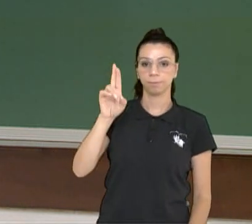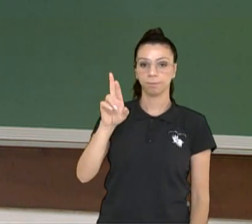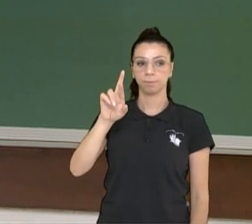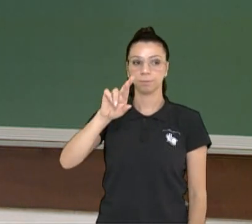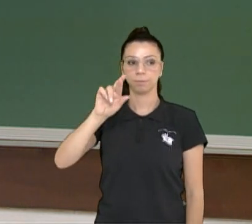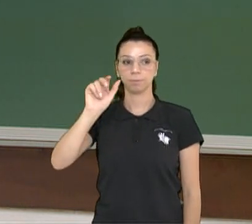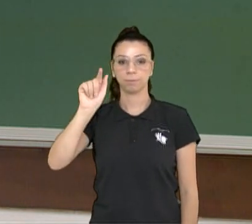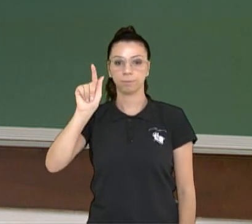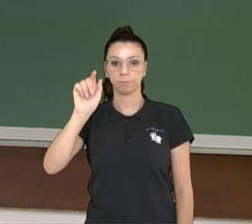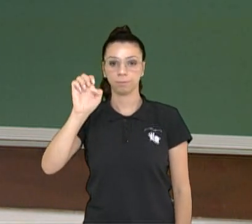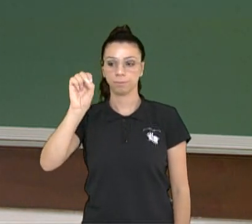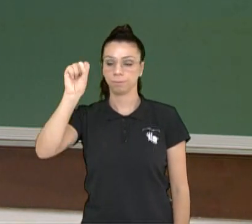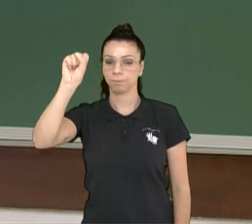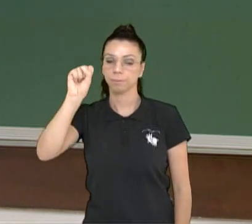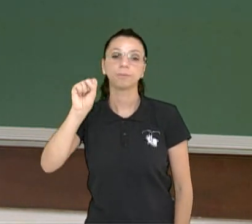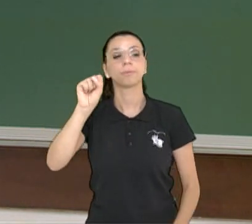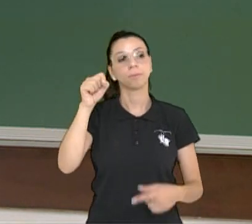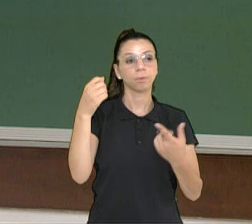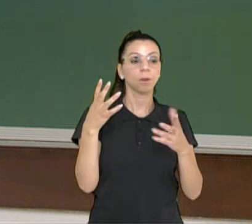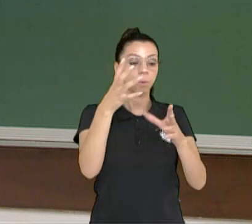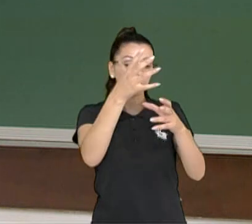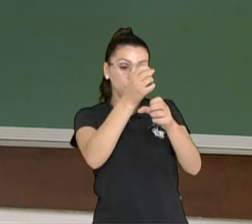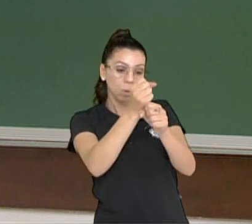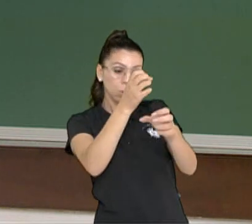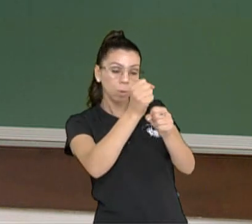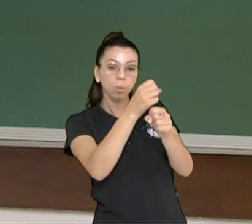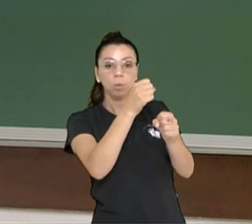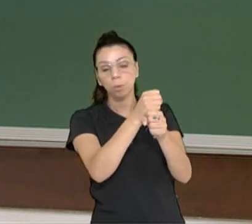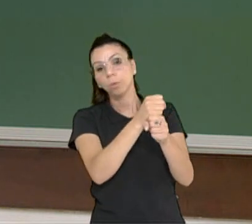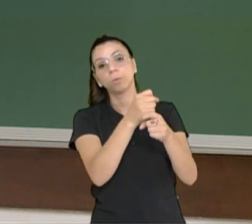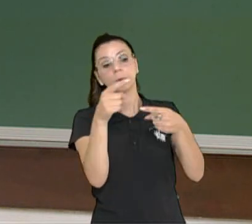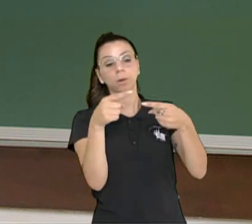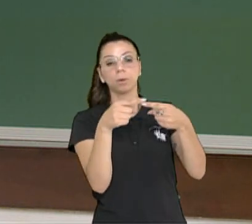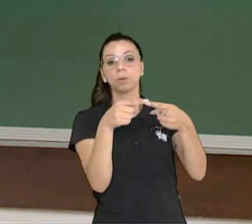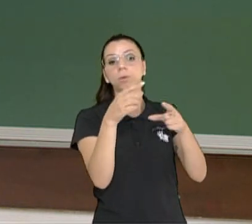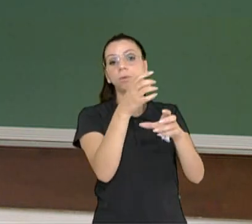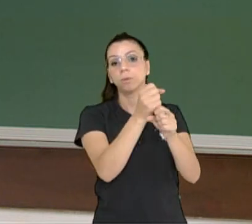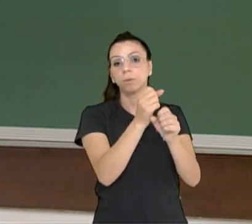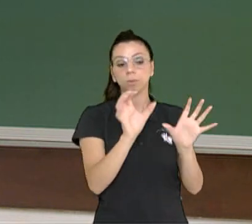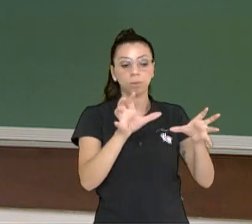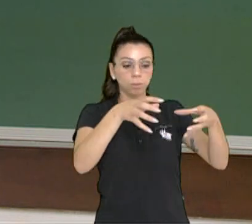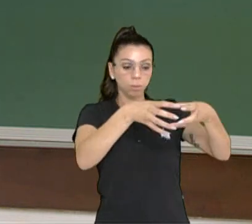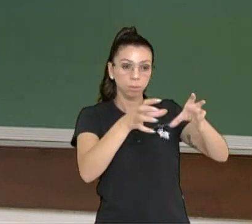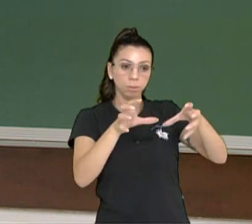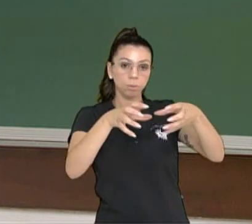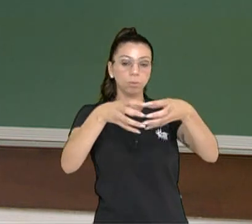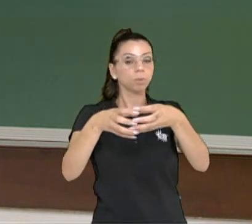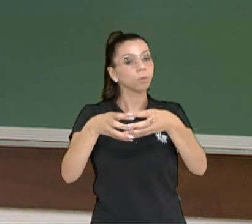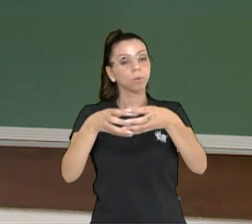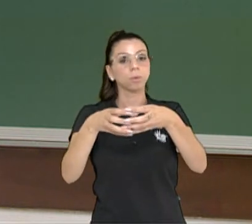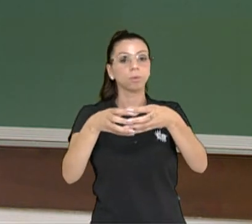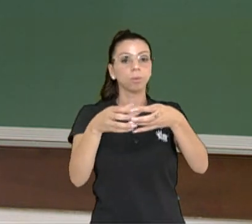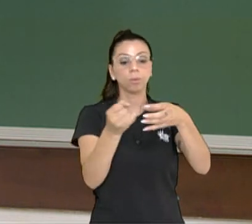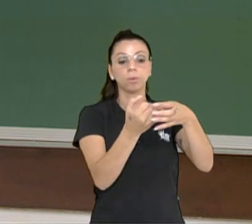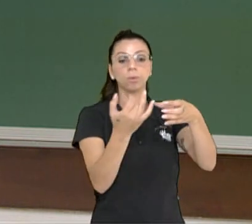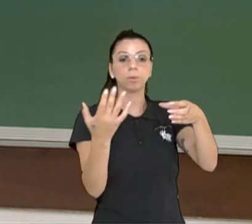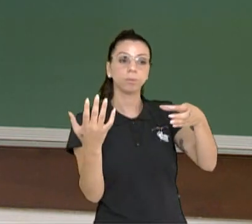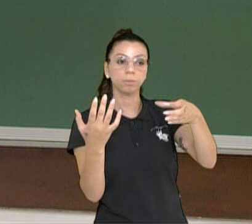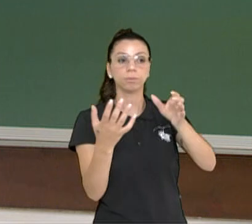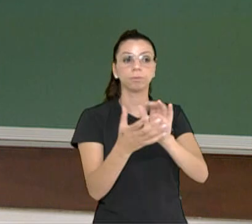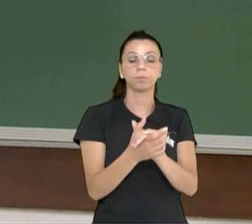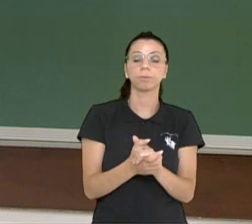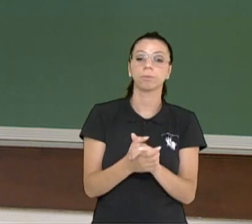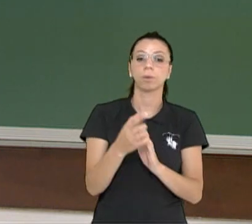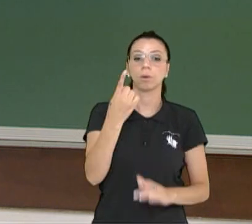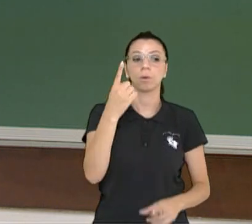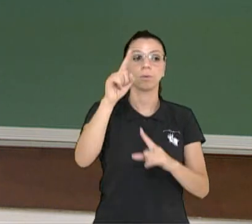regra de Sturges vai calcular o número de elementos desse dado, de classes desses dados nos grupinhos, fazendo